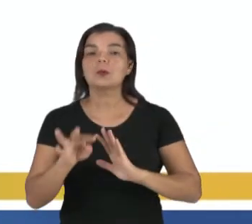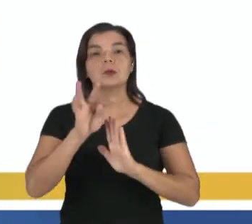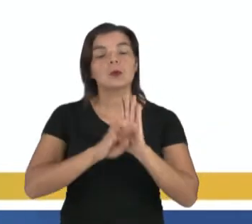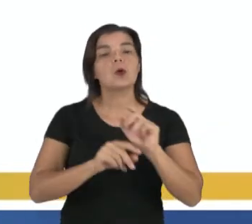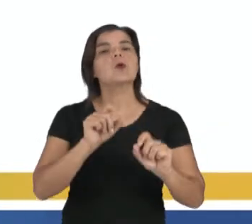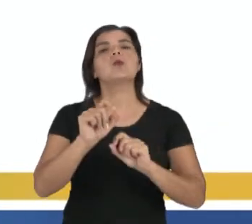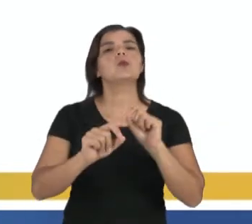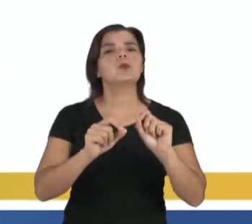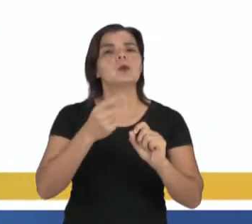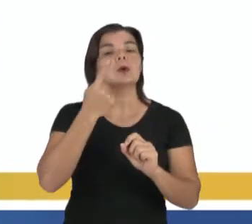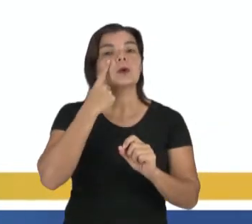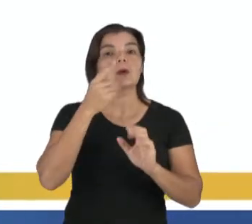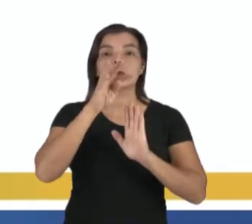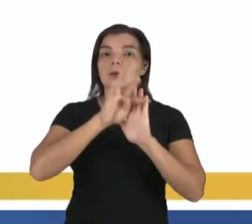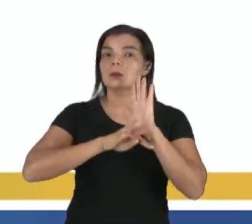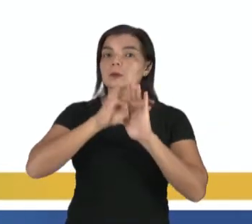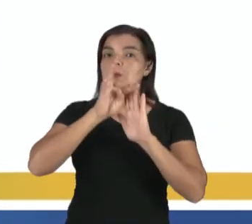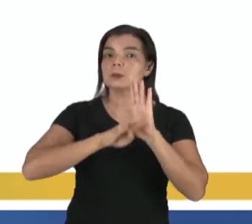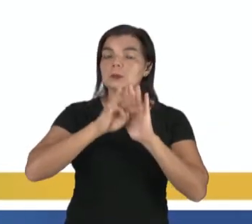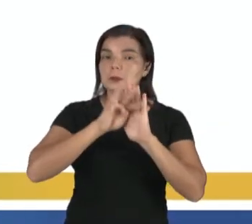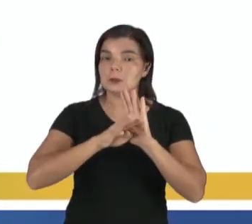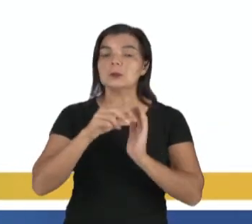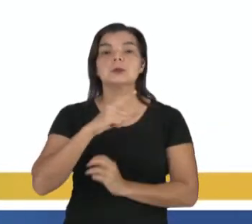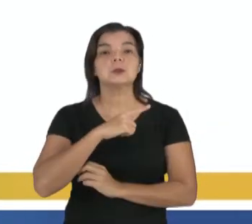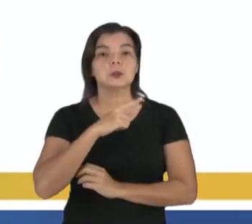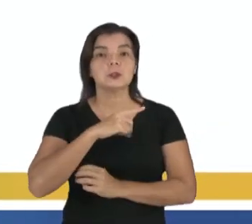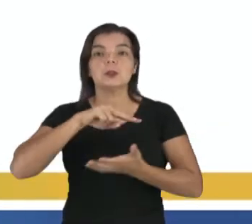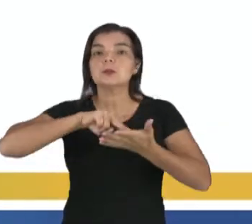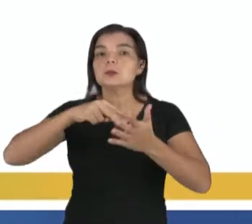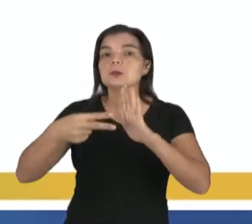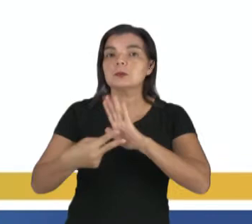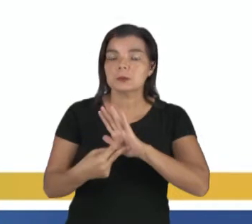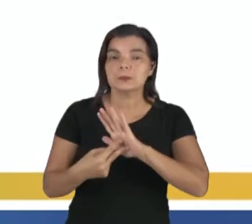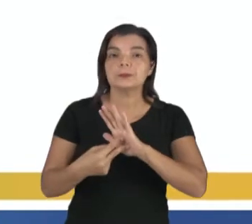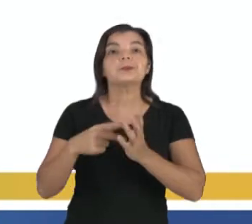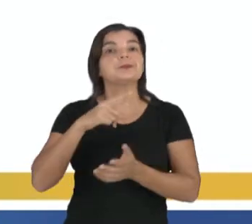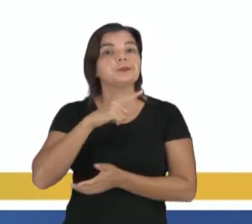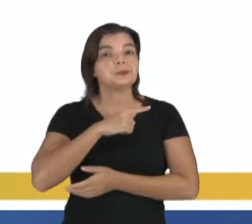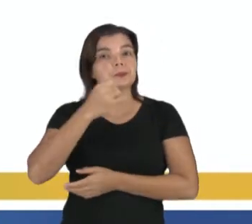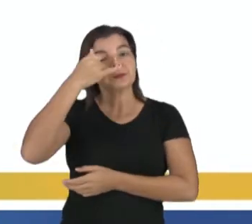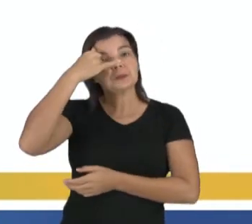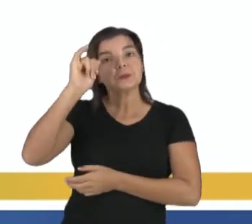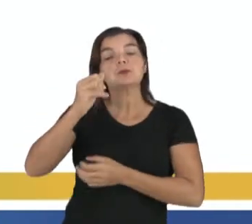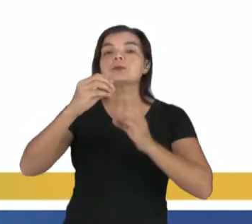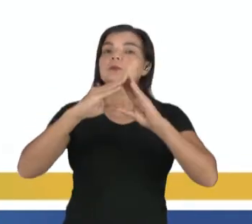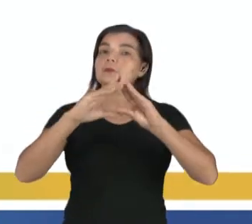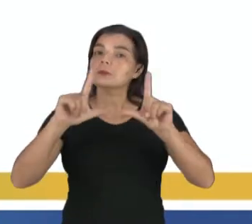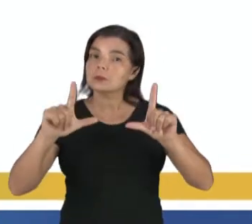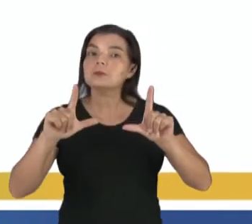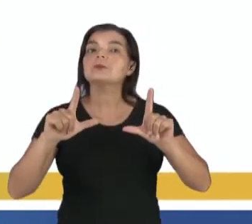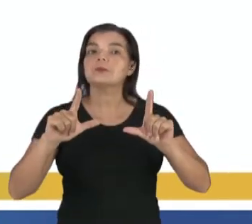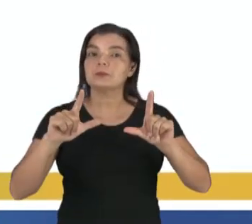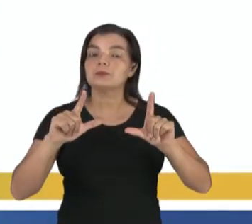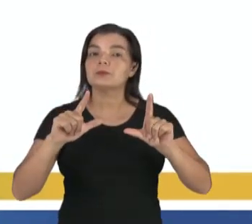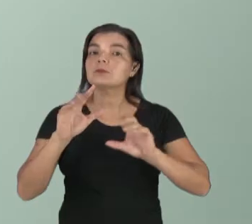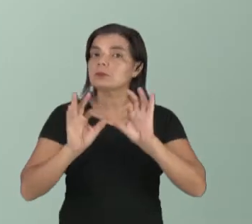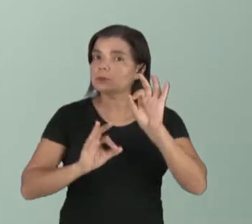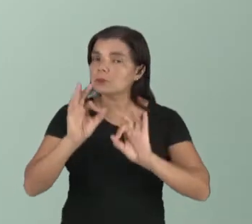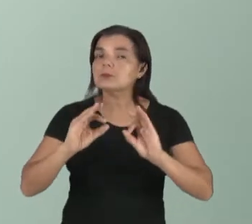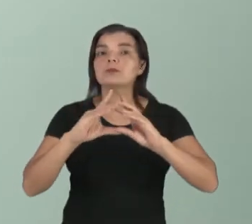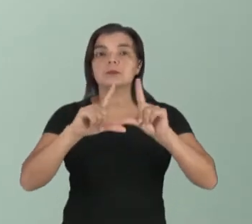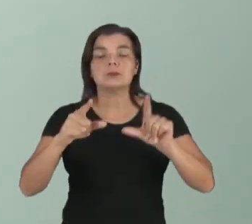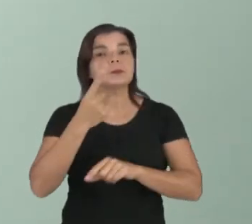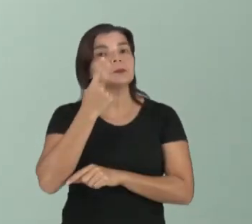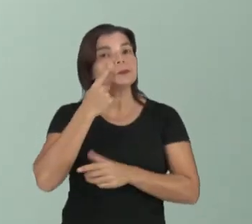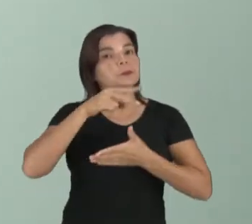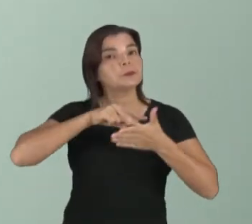que deixa o texto ter sentido, ter uma ideia lógica, uma formação lógica. Vamos